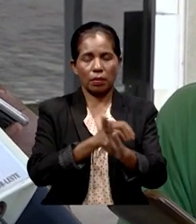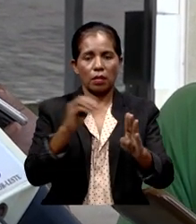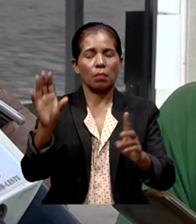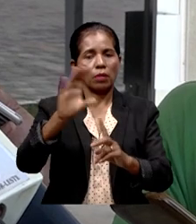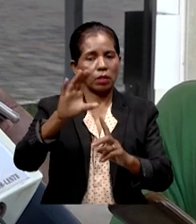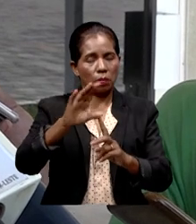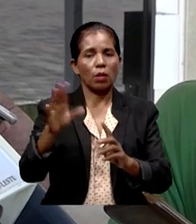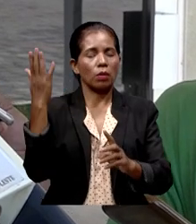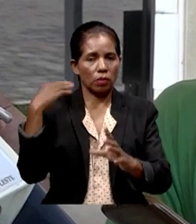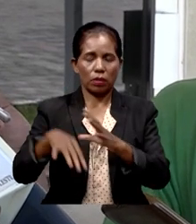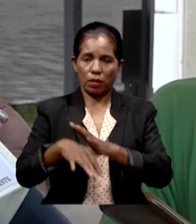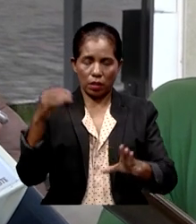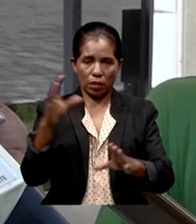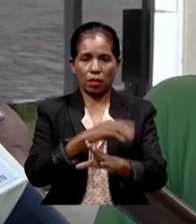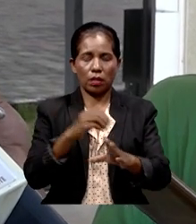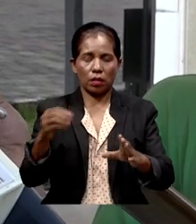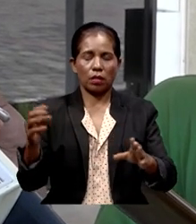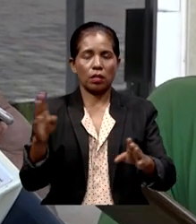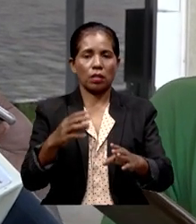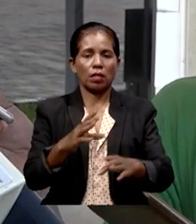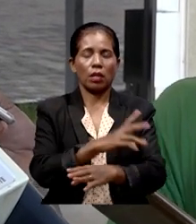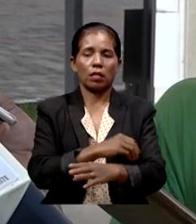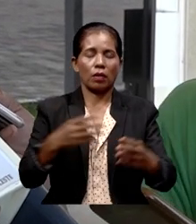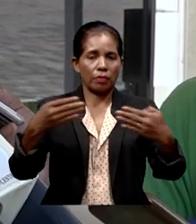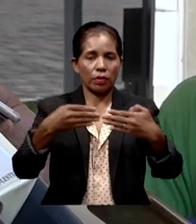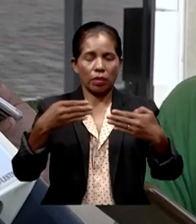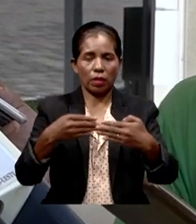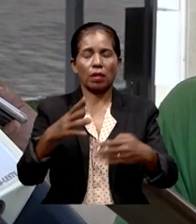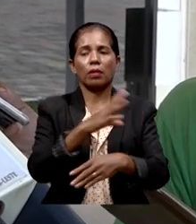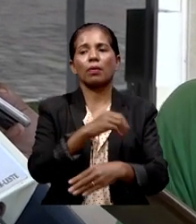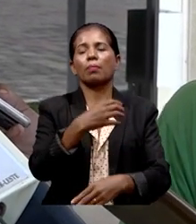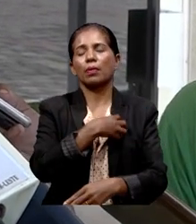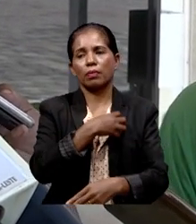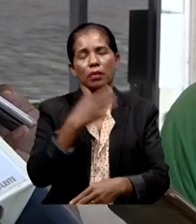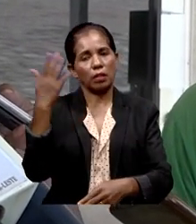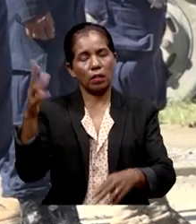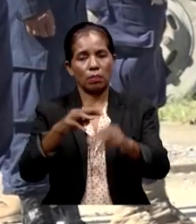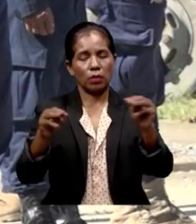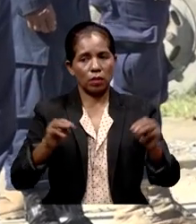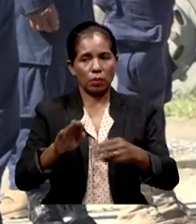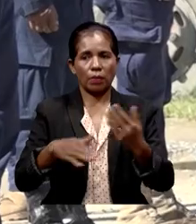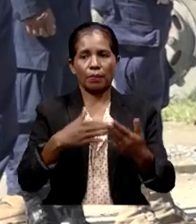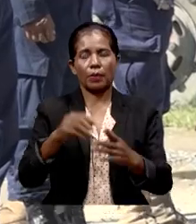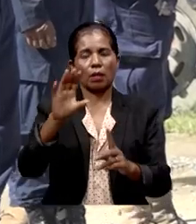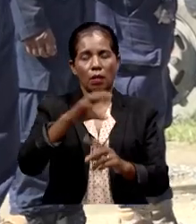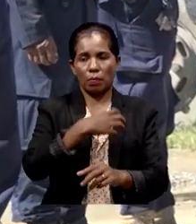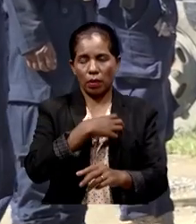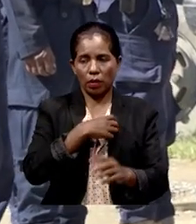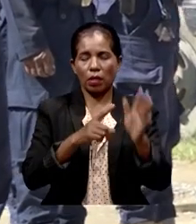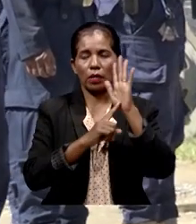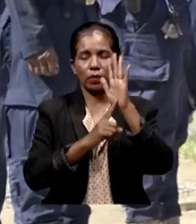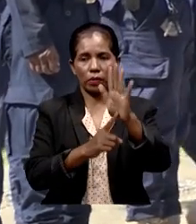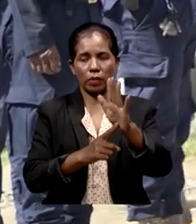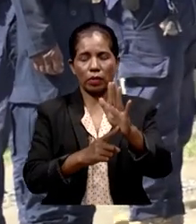e a unidade de fronteira, nomos polícia sira e a município. Antes, né, Comando PNTL Rássico foi saindo na